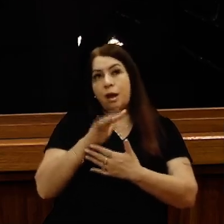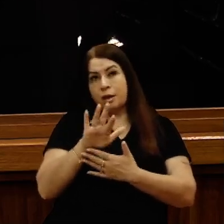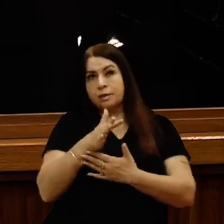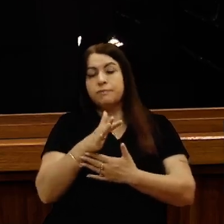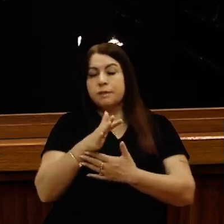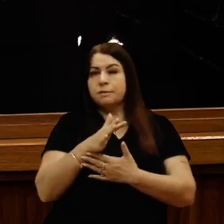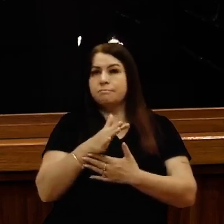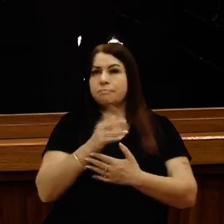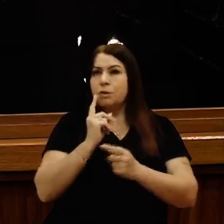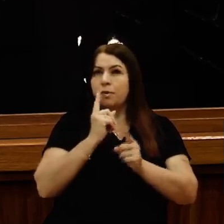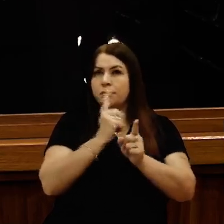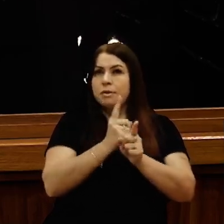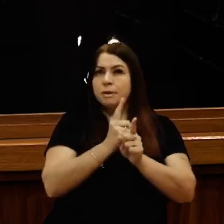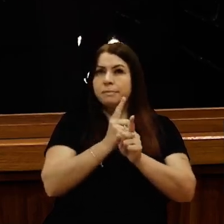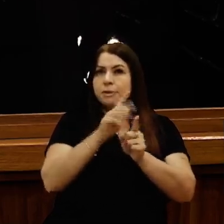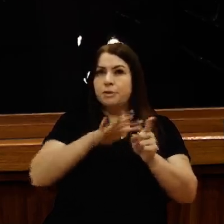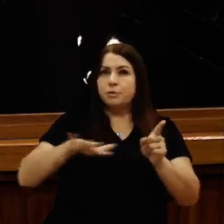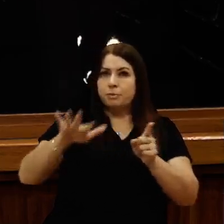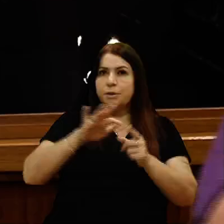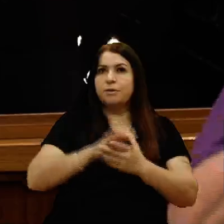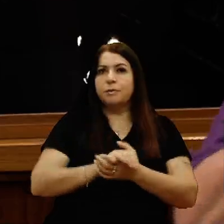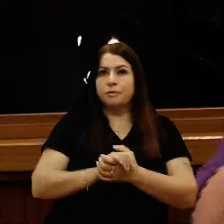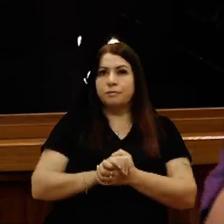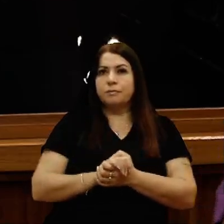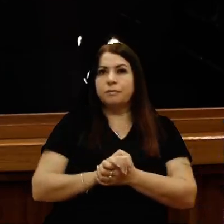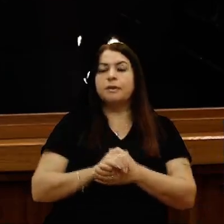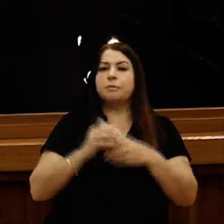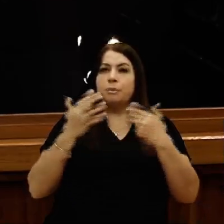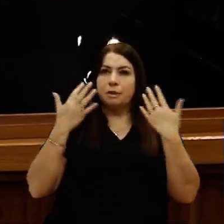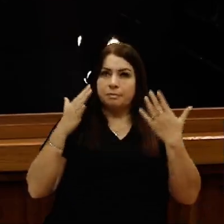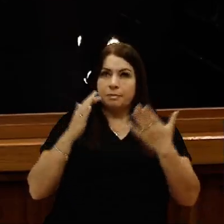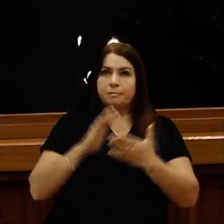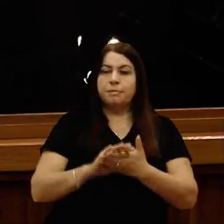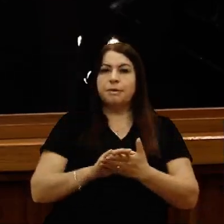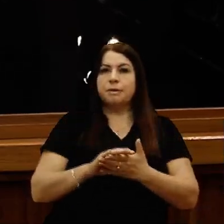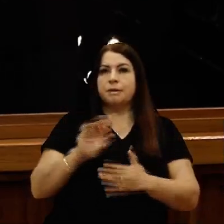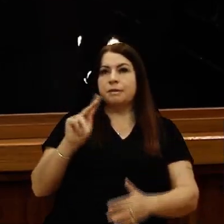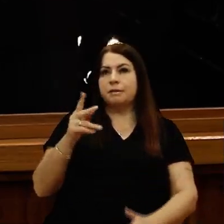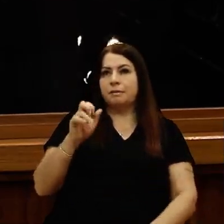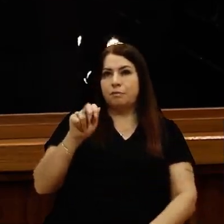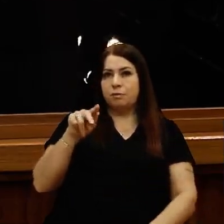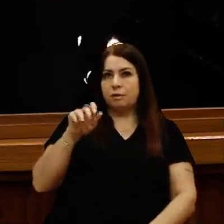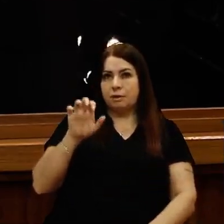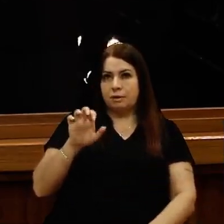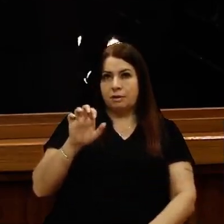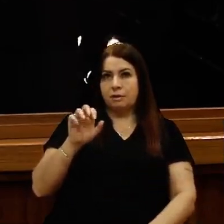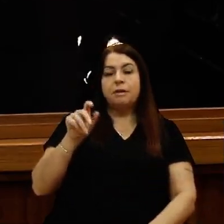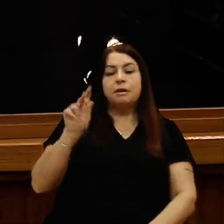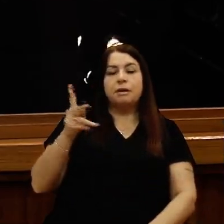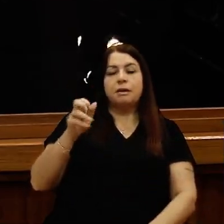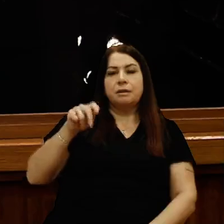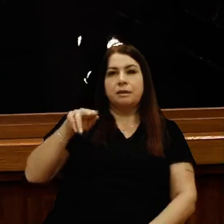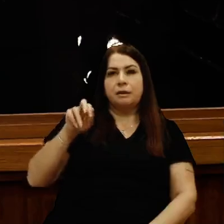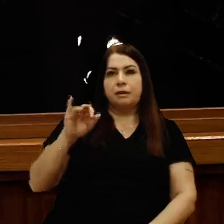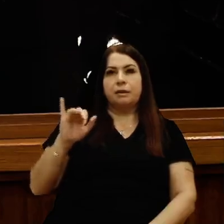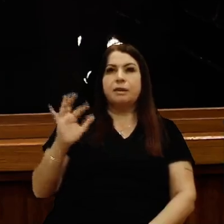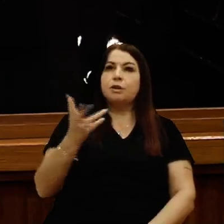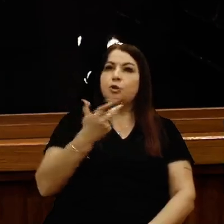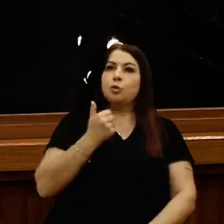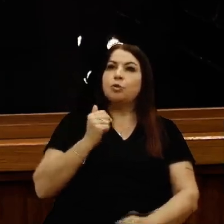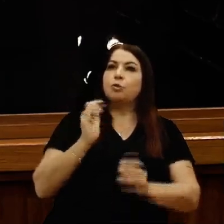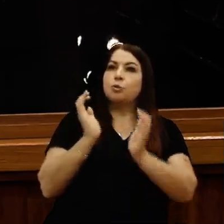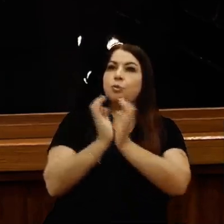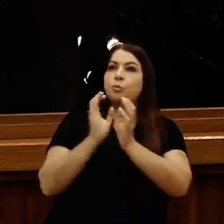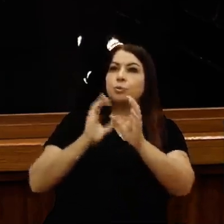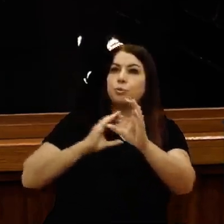vezes, enfrentamos nesse ambiente. Então, parabéns ao Henrique e toda a equipe da comunicação que fez